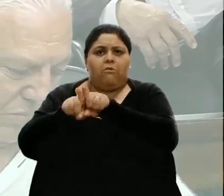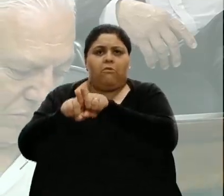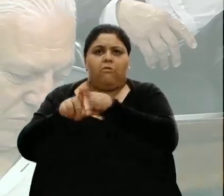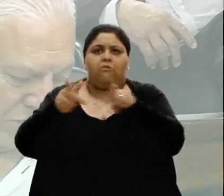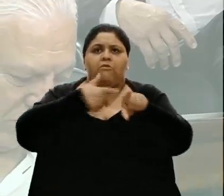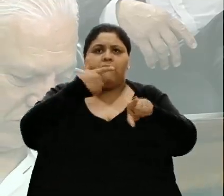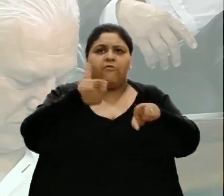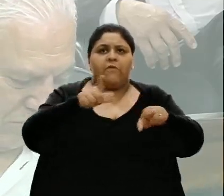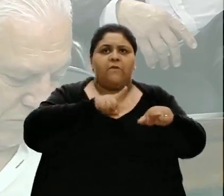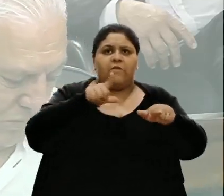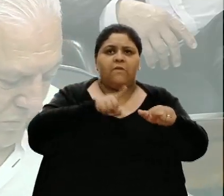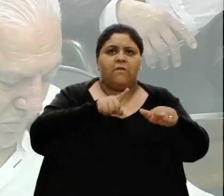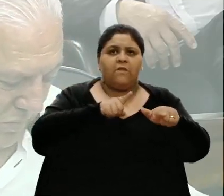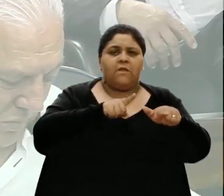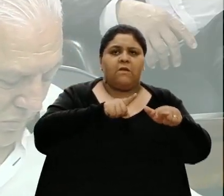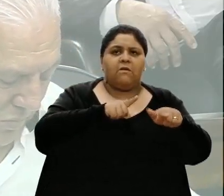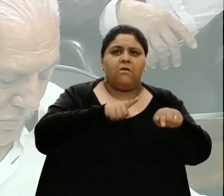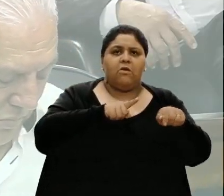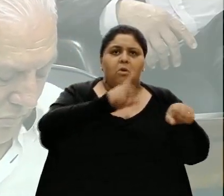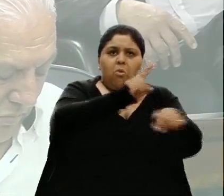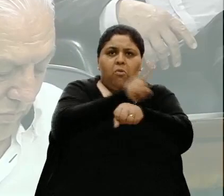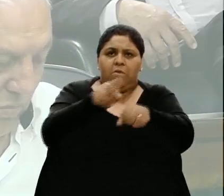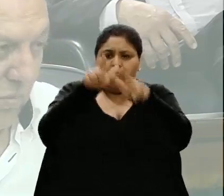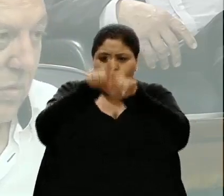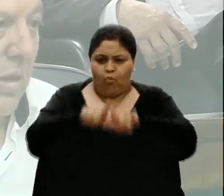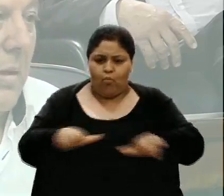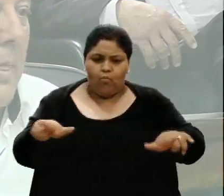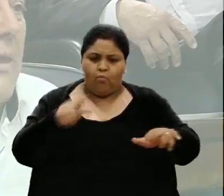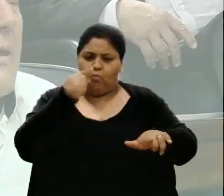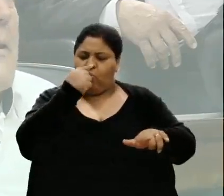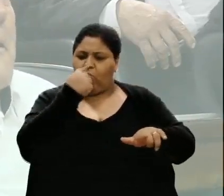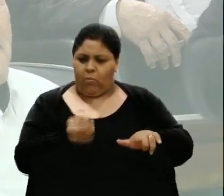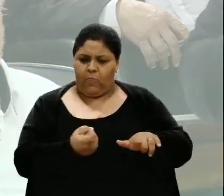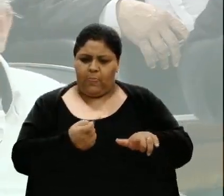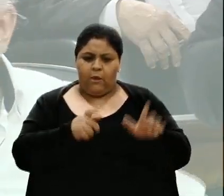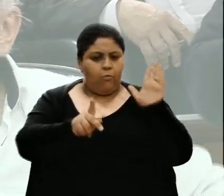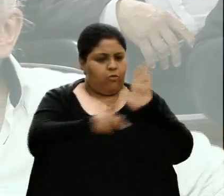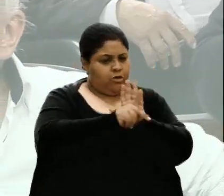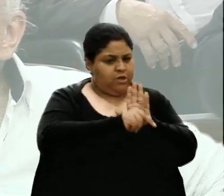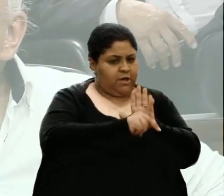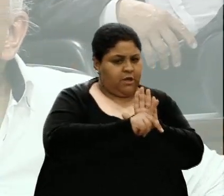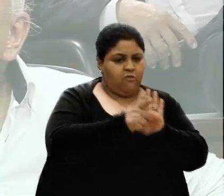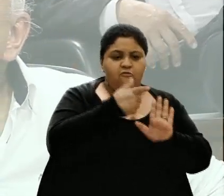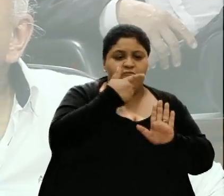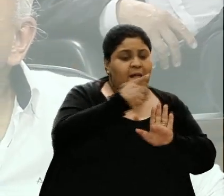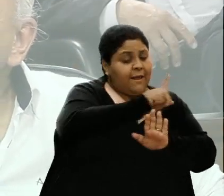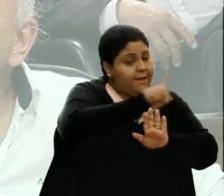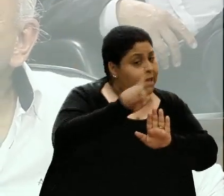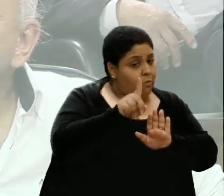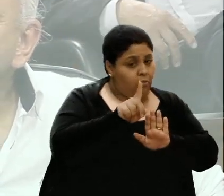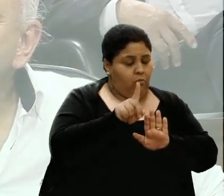tem estação de tratamento de rede de esgoto. O projeto diz que não tem.